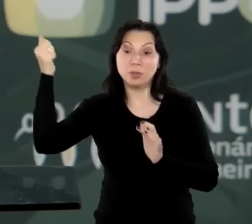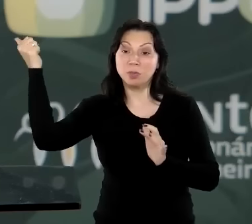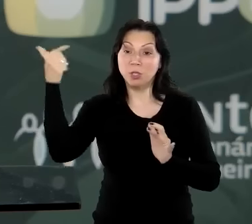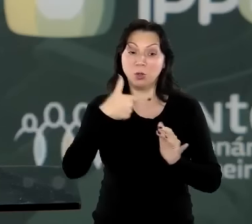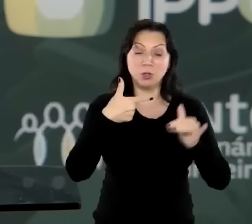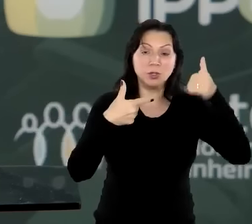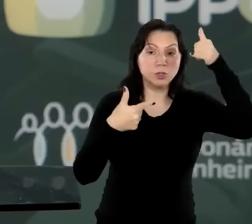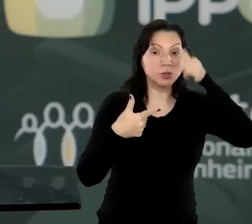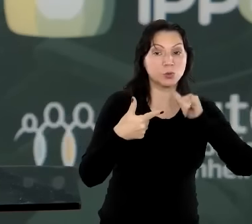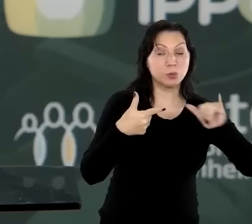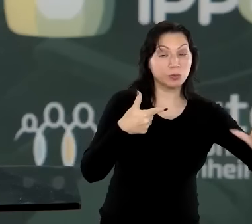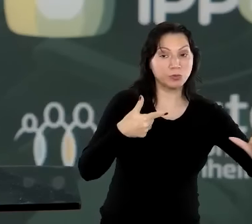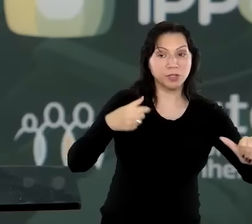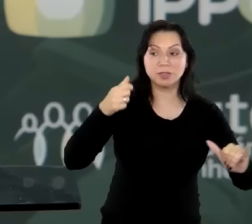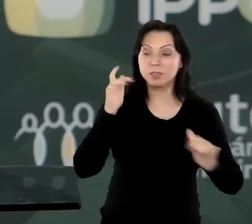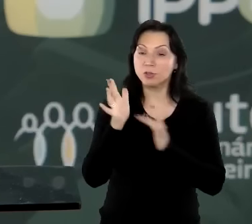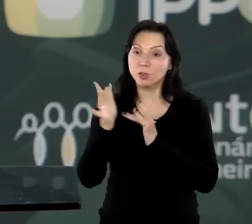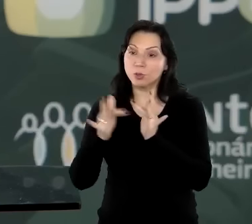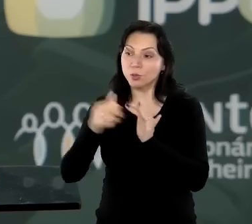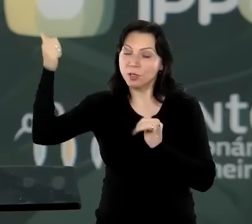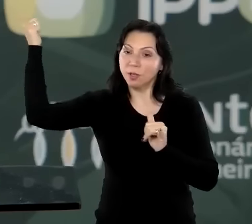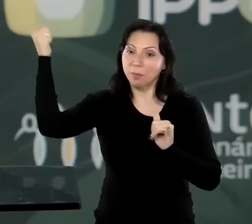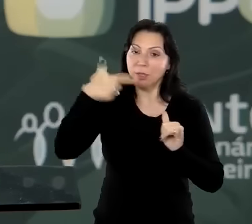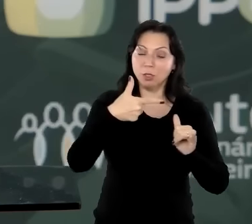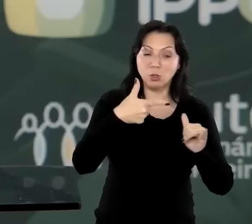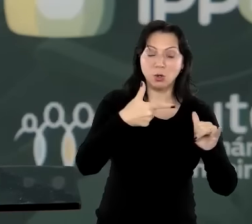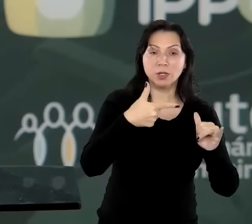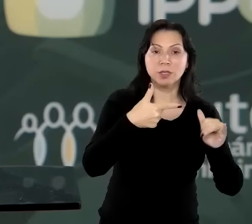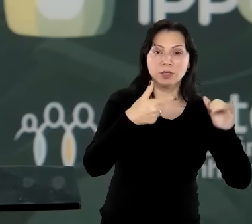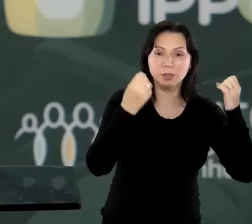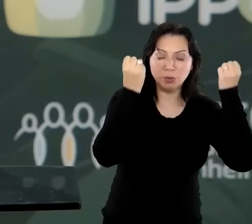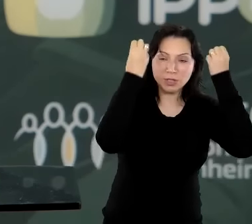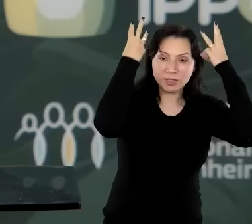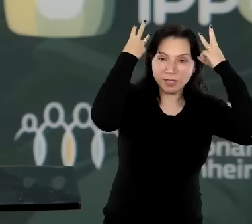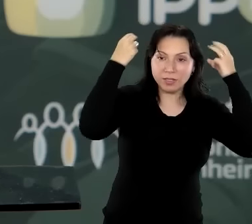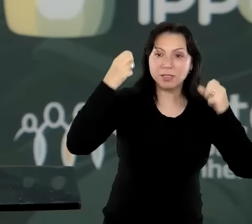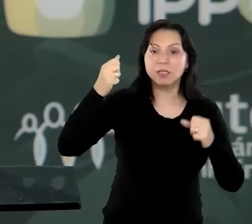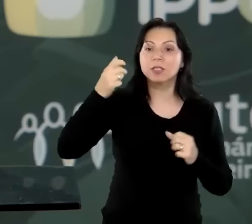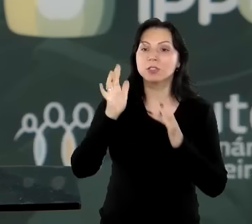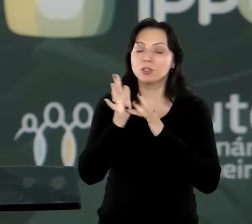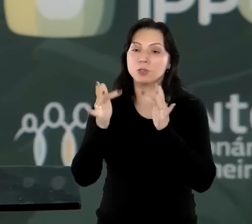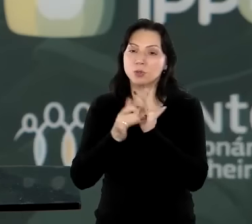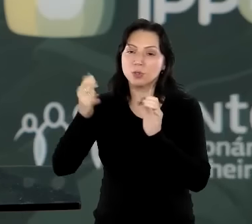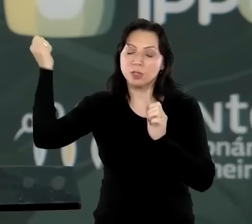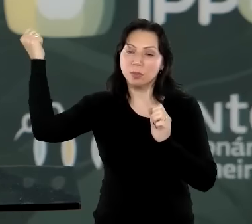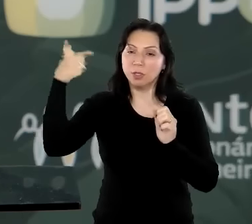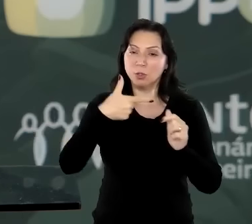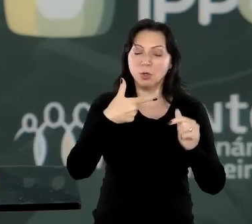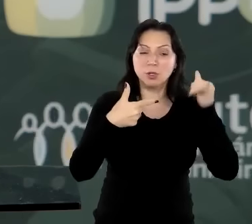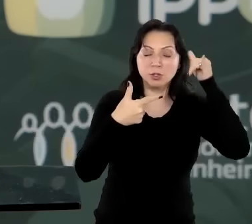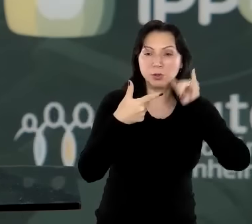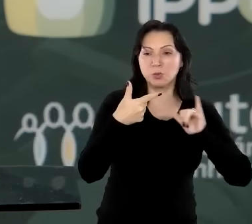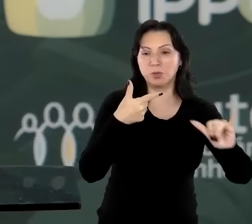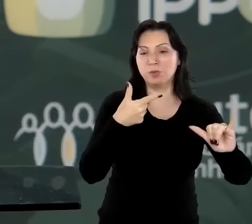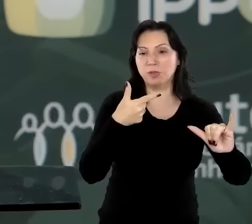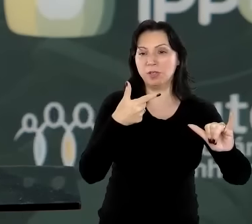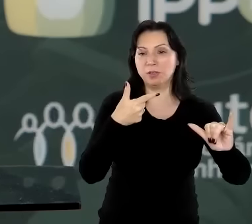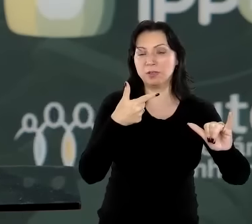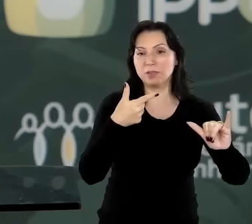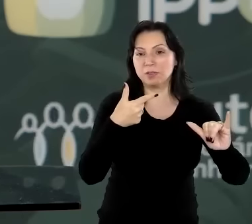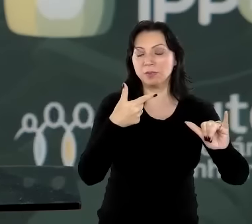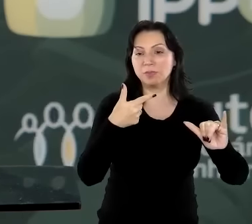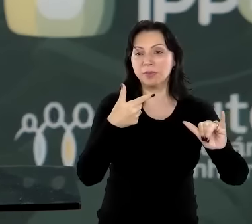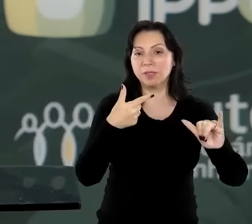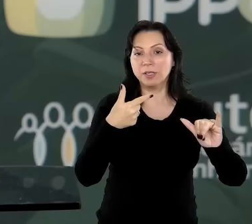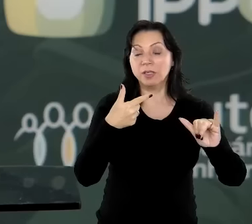anjos, ele é melhor do que Moisés, ele é melhor do que Arão, ele é melhor do que Josué. O sacrifício que